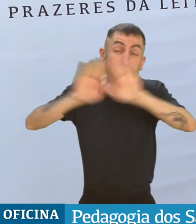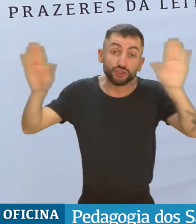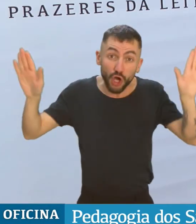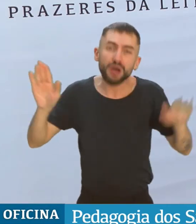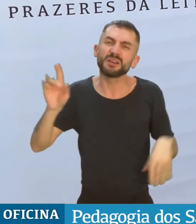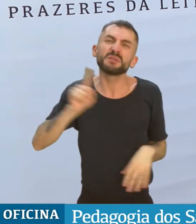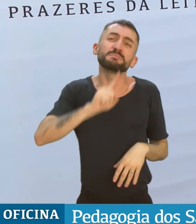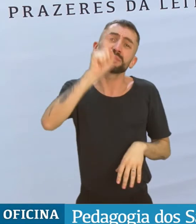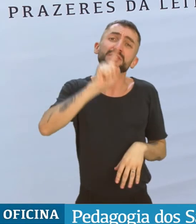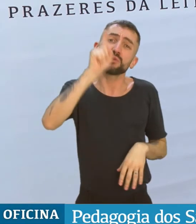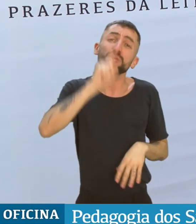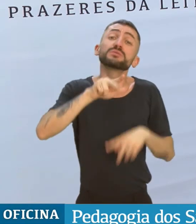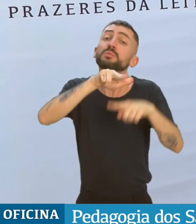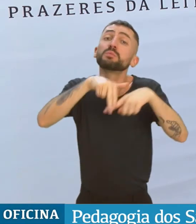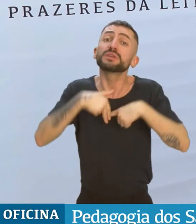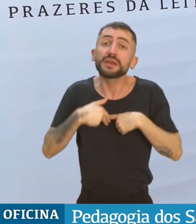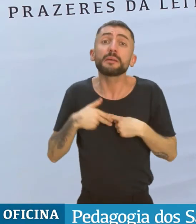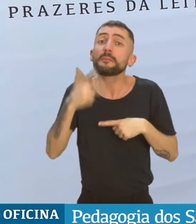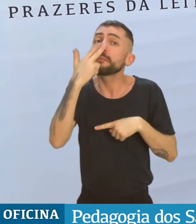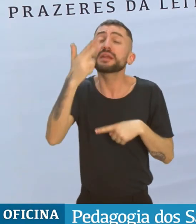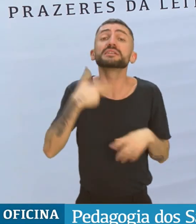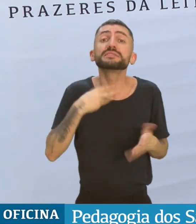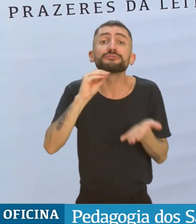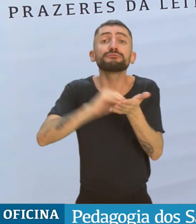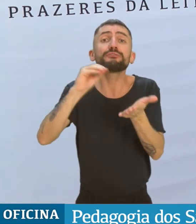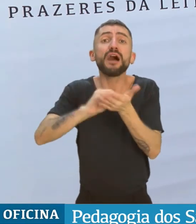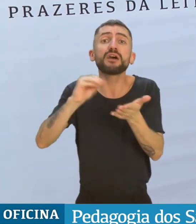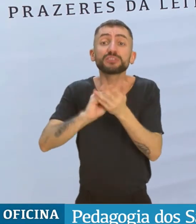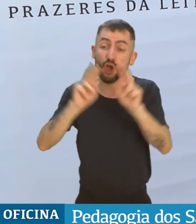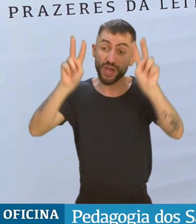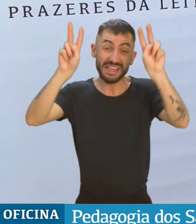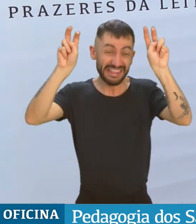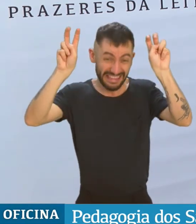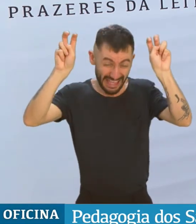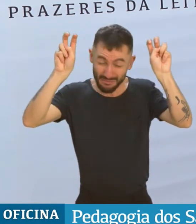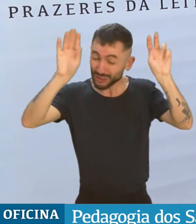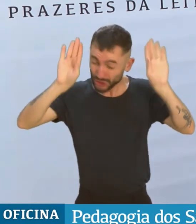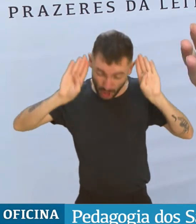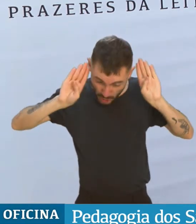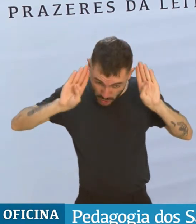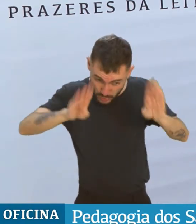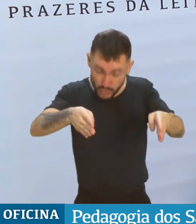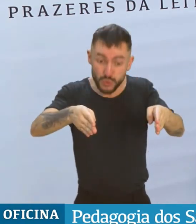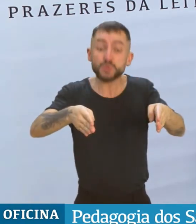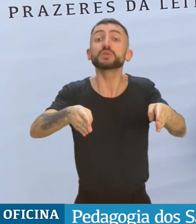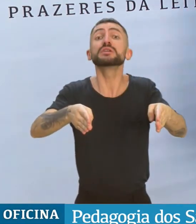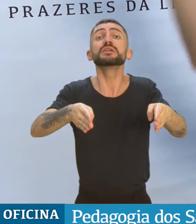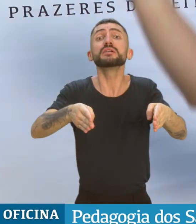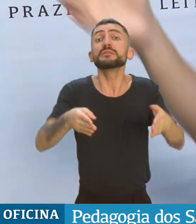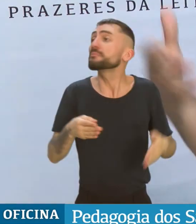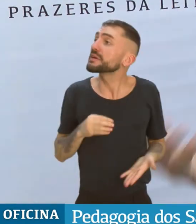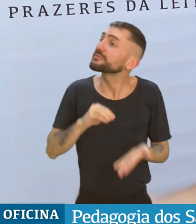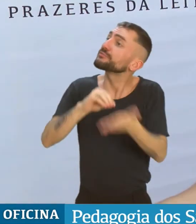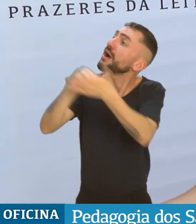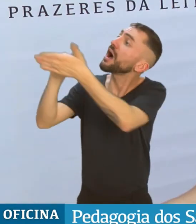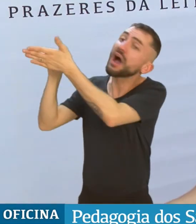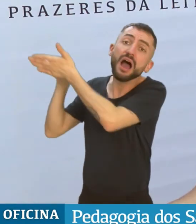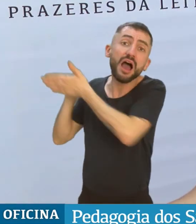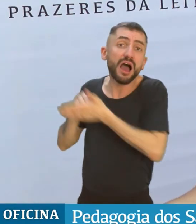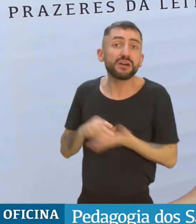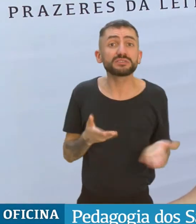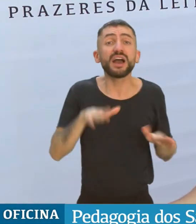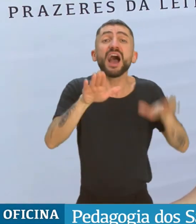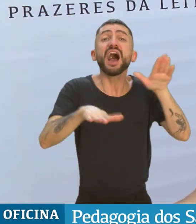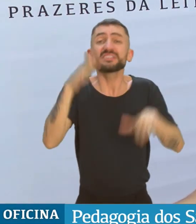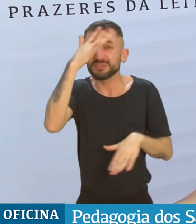Né? Você pega um só tema, você fecha ali, não sei, você pega amor, de repente você pega uma gama, mas de repente tem pessoas